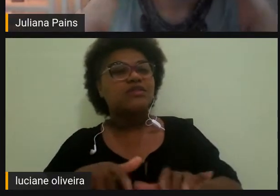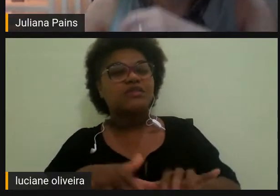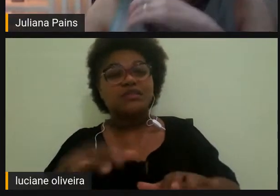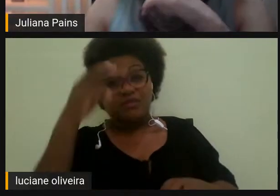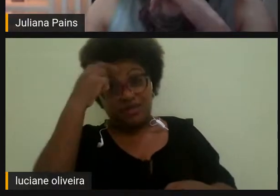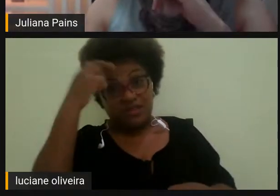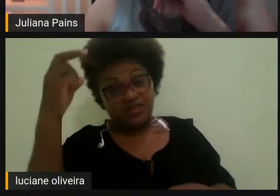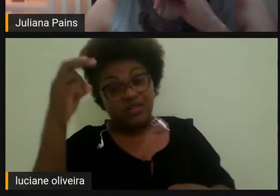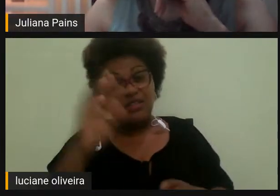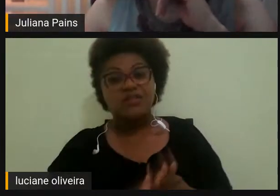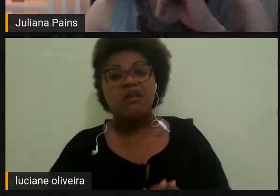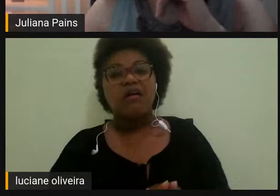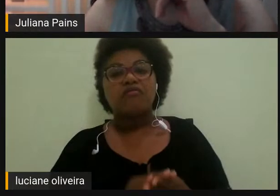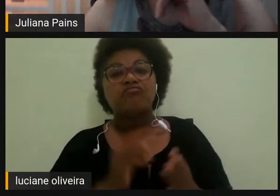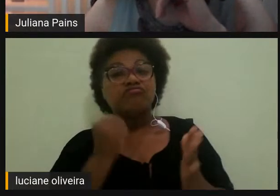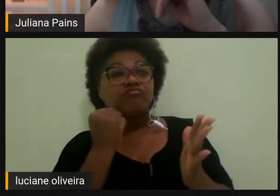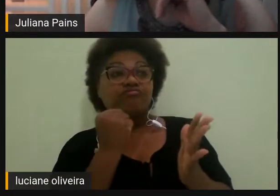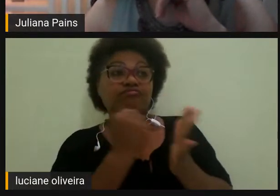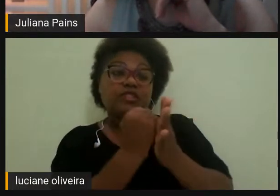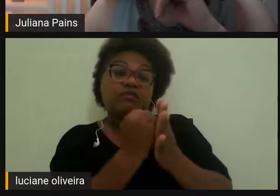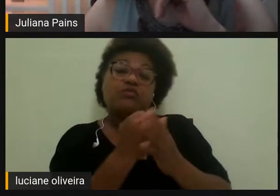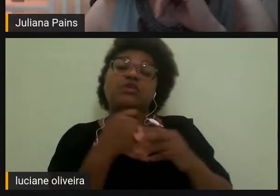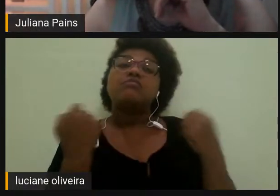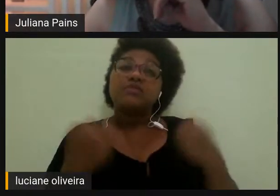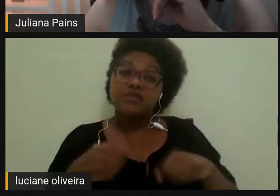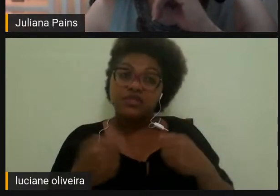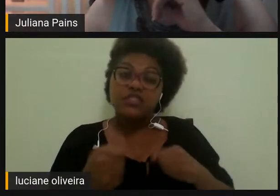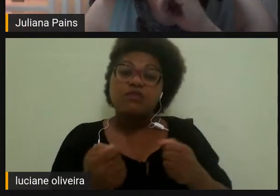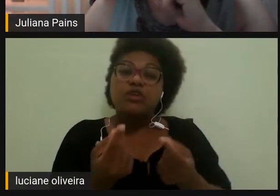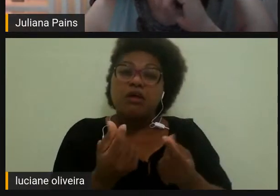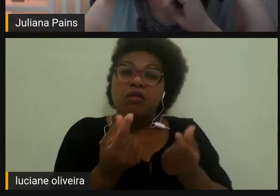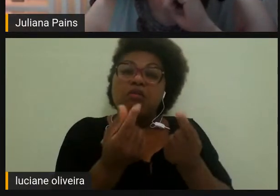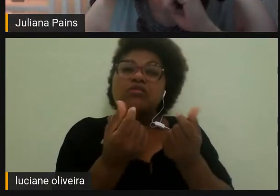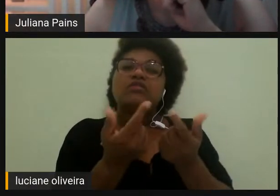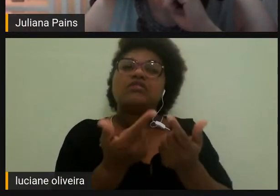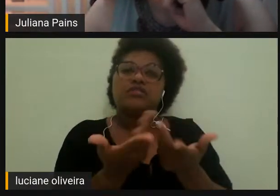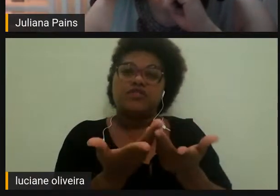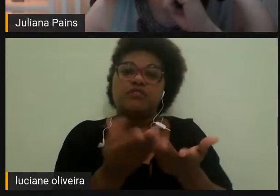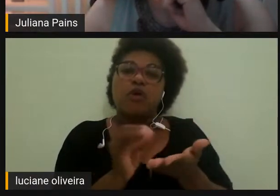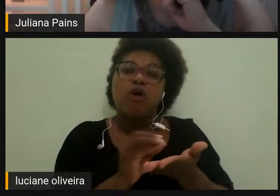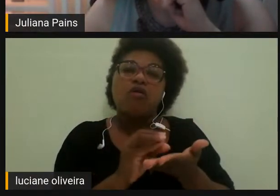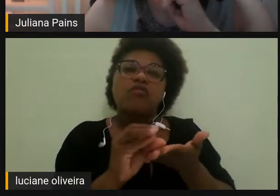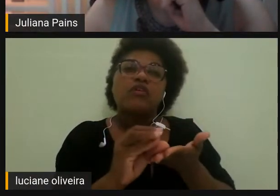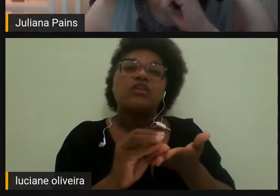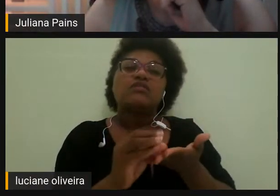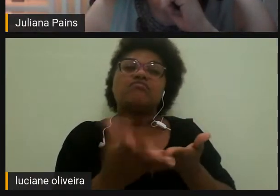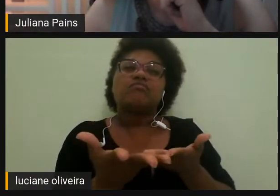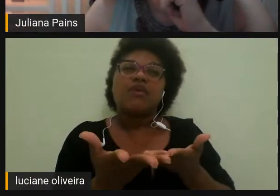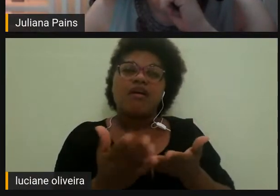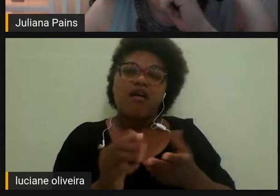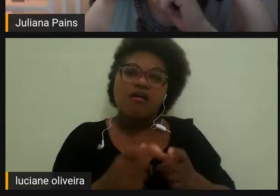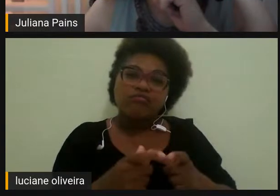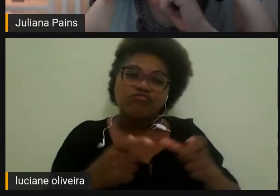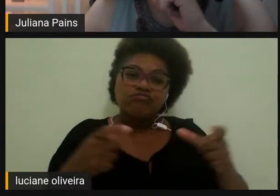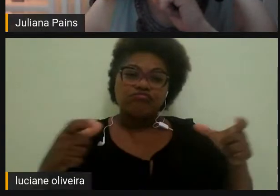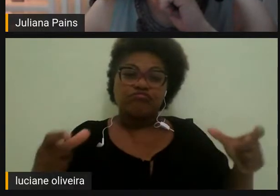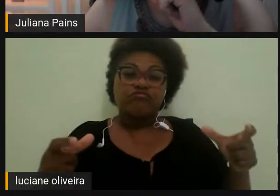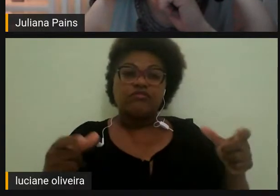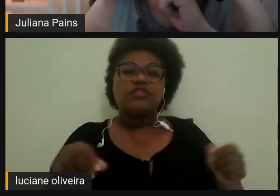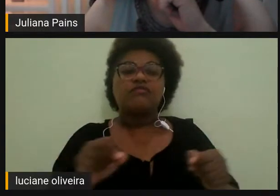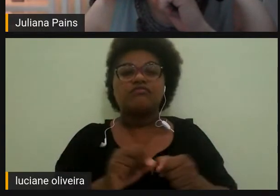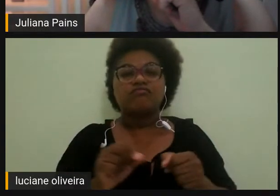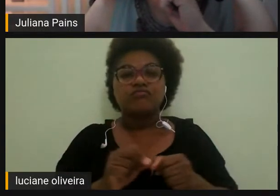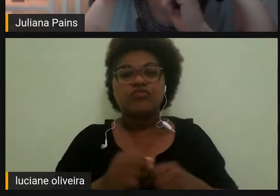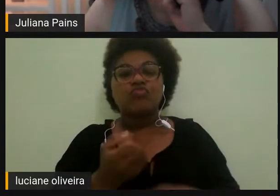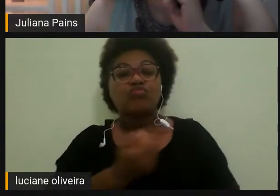e precisamos a lógica de investimento para ampliar não é e produziu o meu